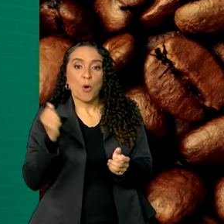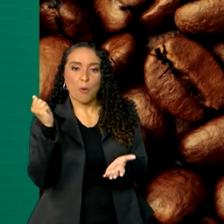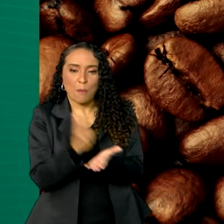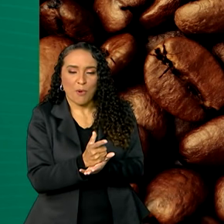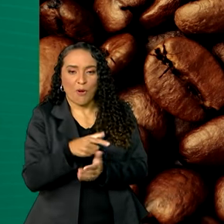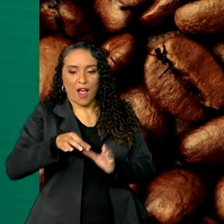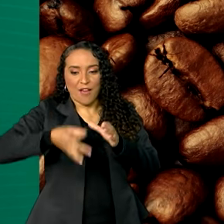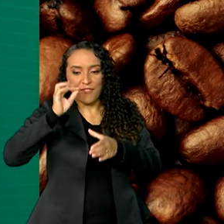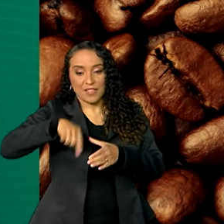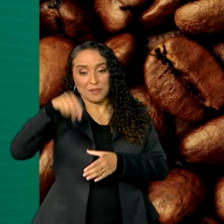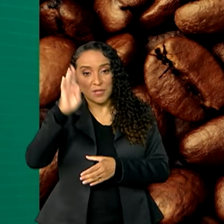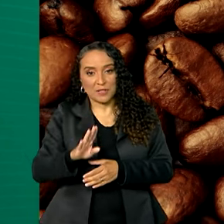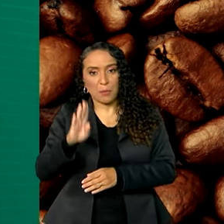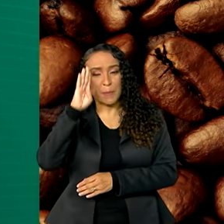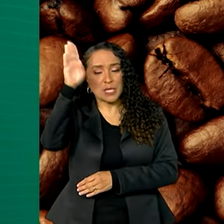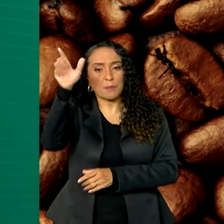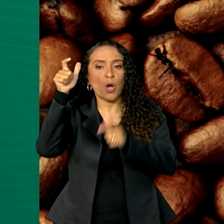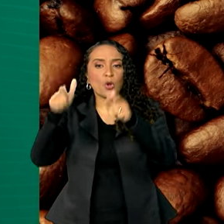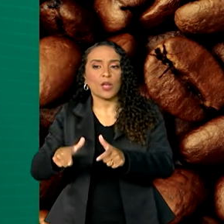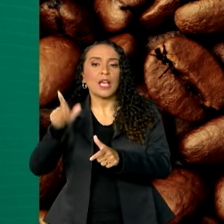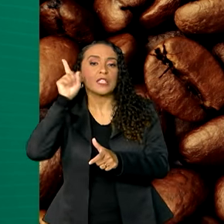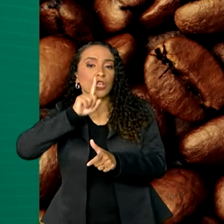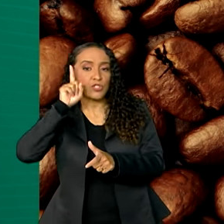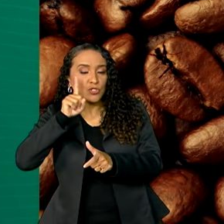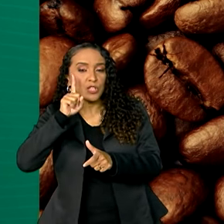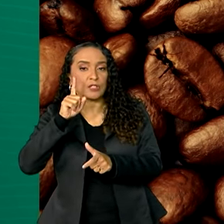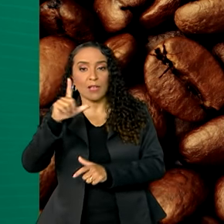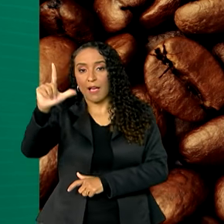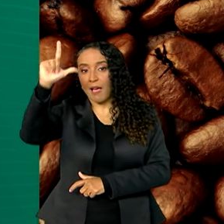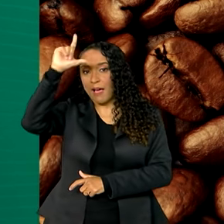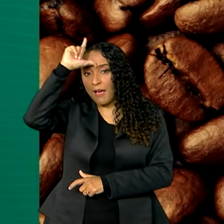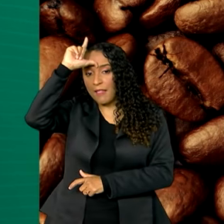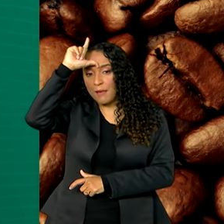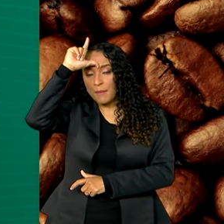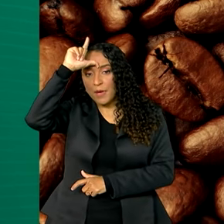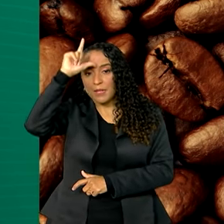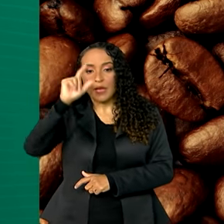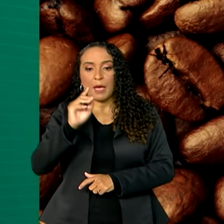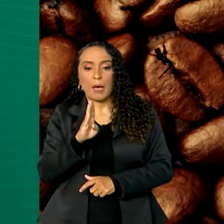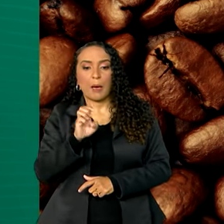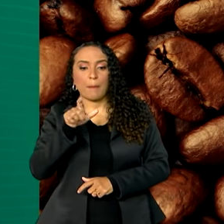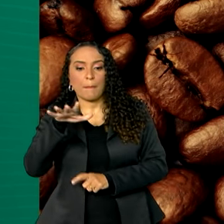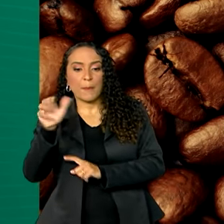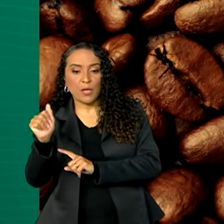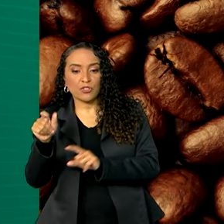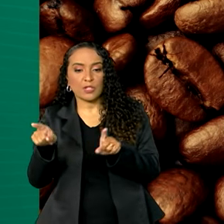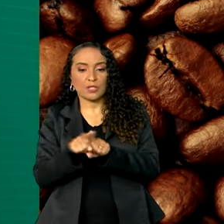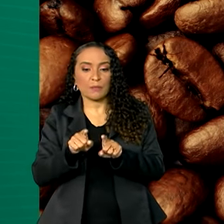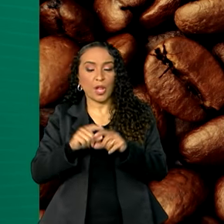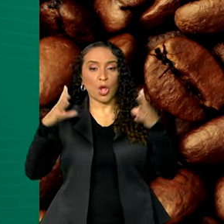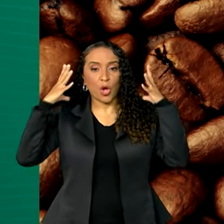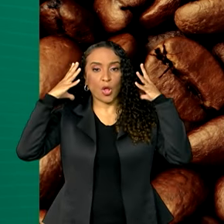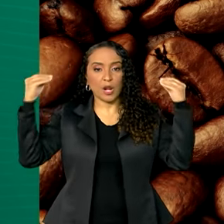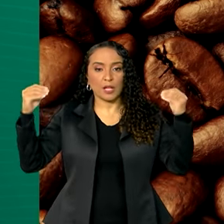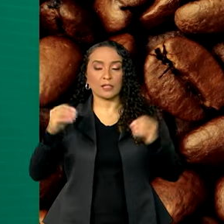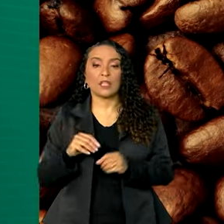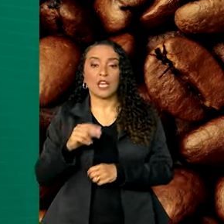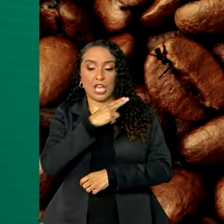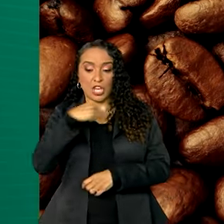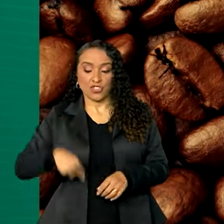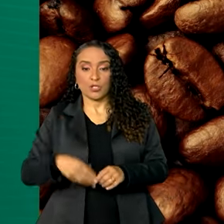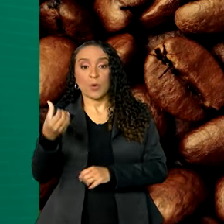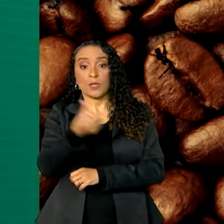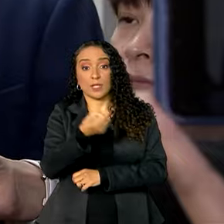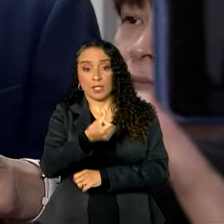Os principais destinos foram Estados Unidos, Alemanha, Bélgica e Holanda. A China é o sexto